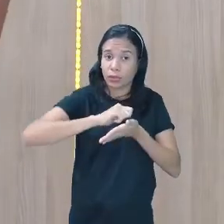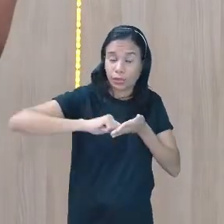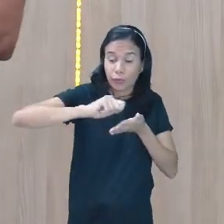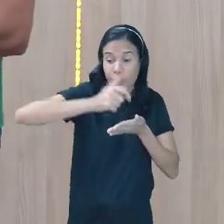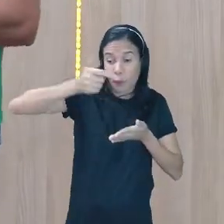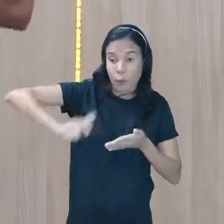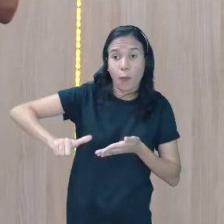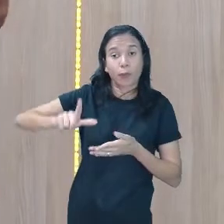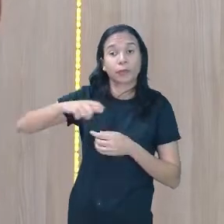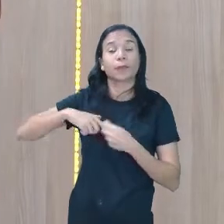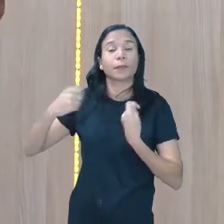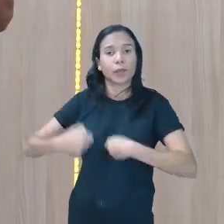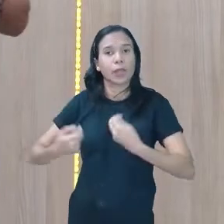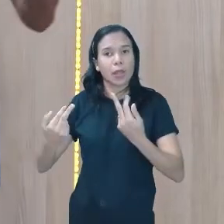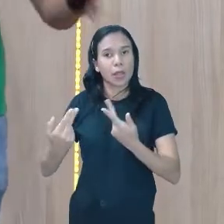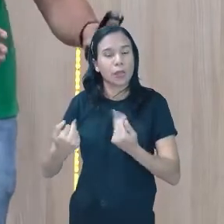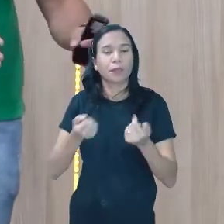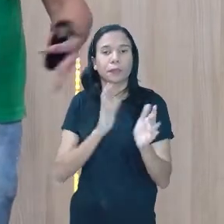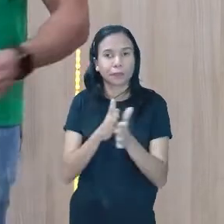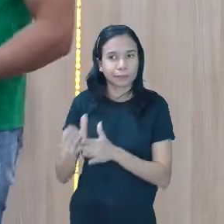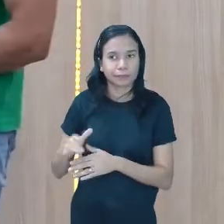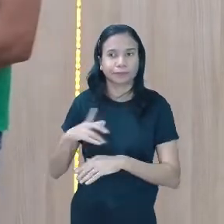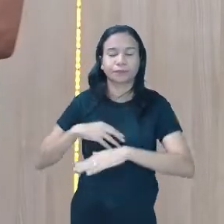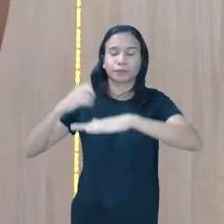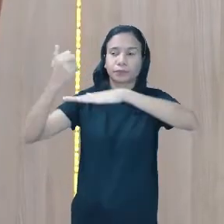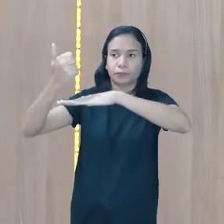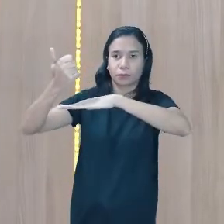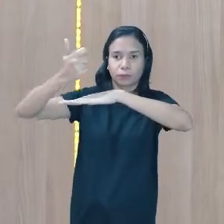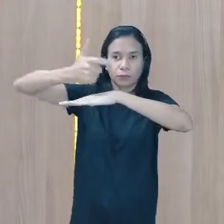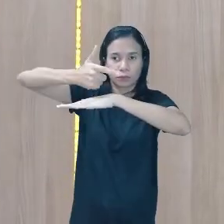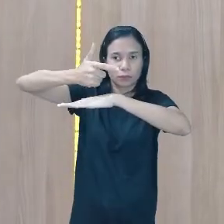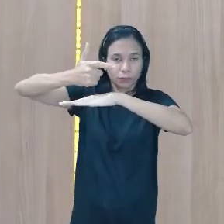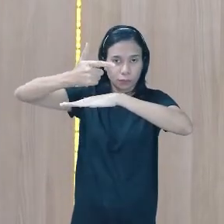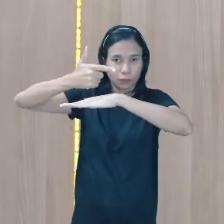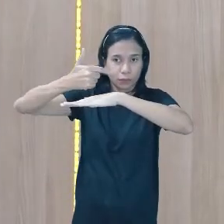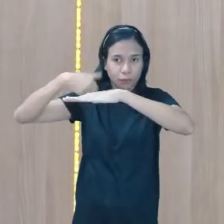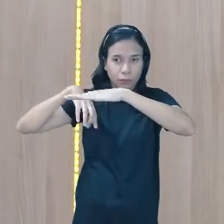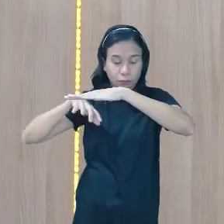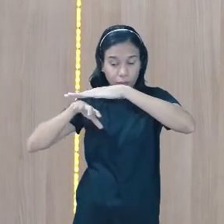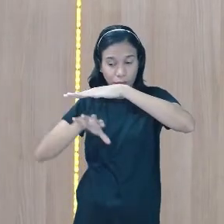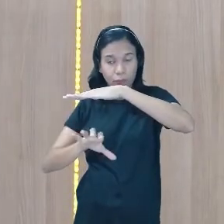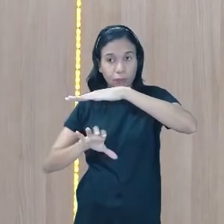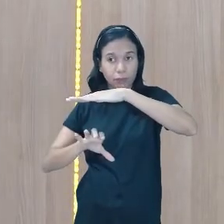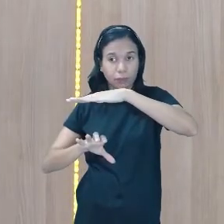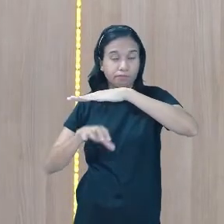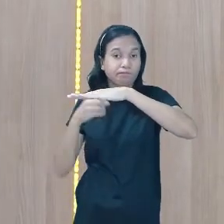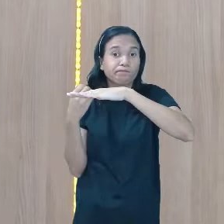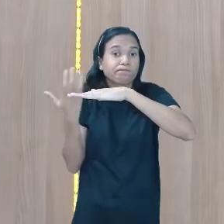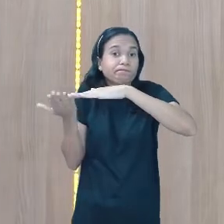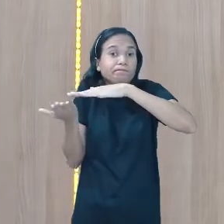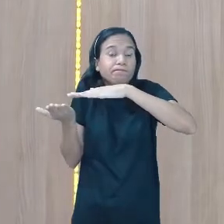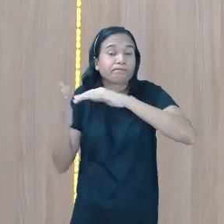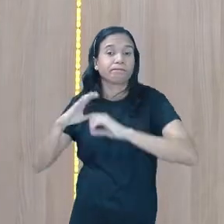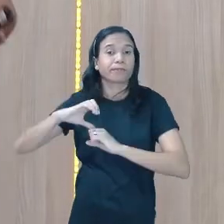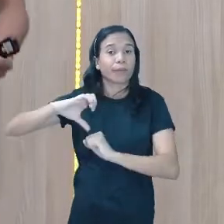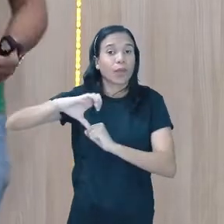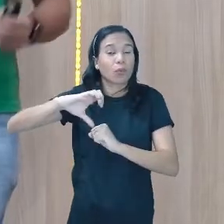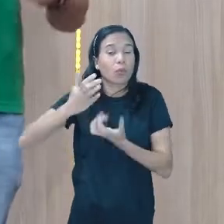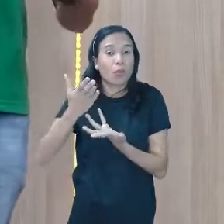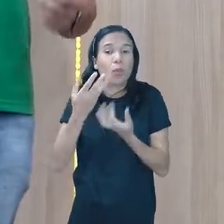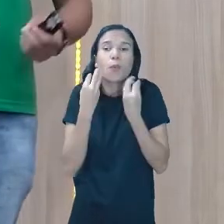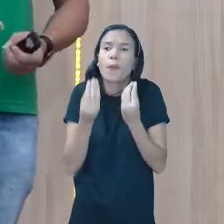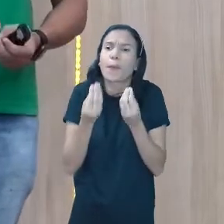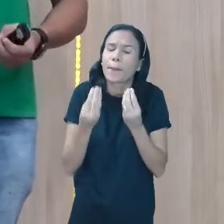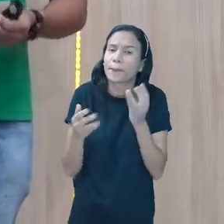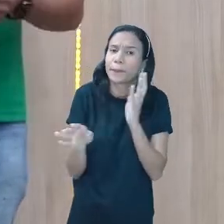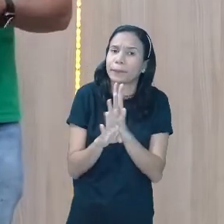outra razão, eu sigo o mesmo padrão. Então, ó, o 12 vai estar para quanto? Como é que eu descubro